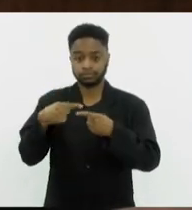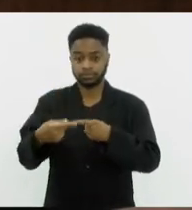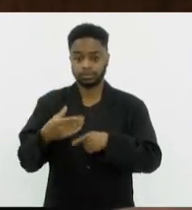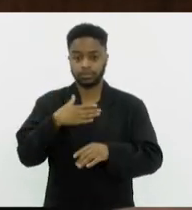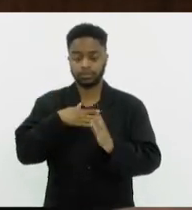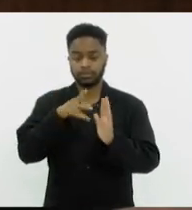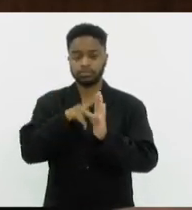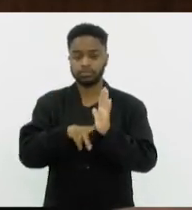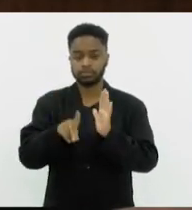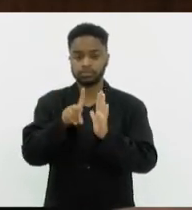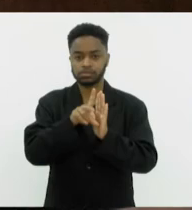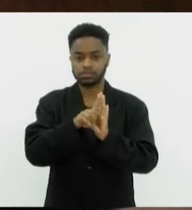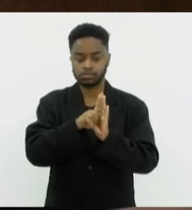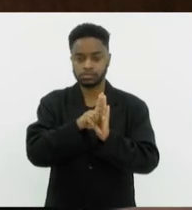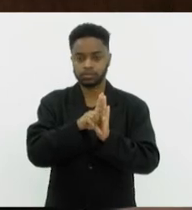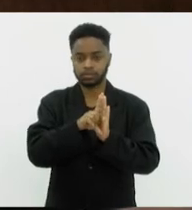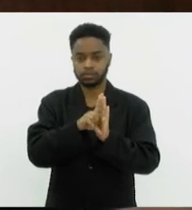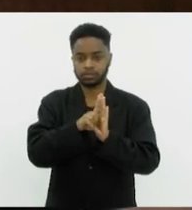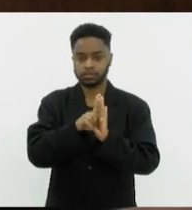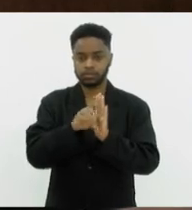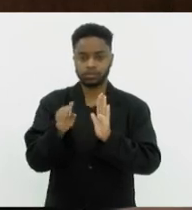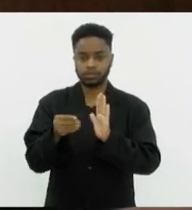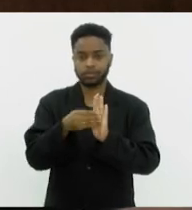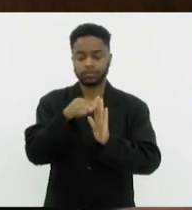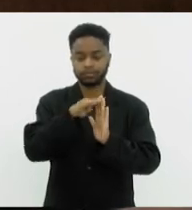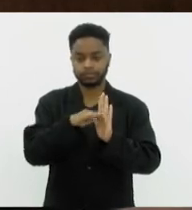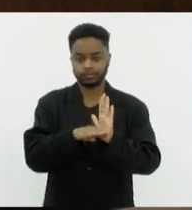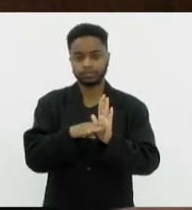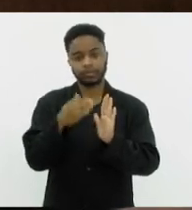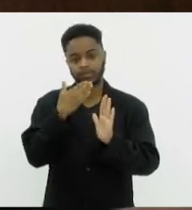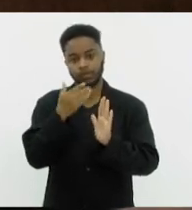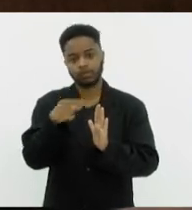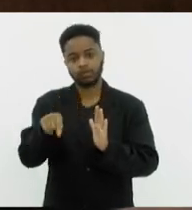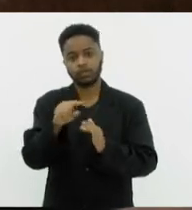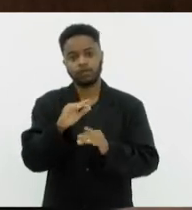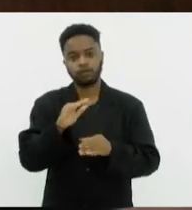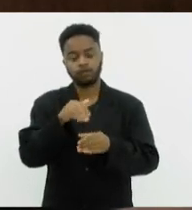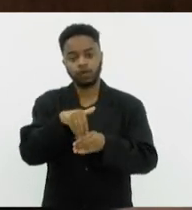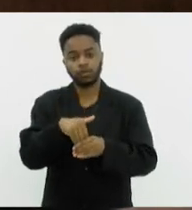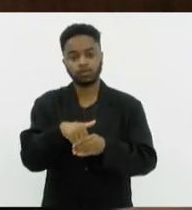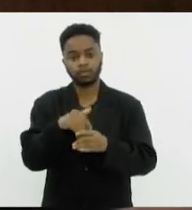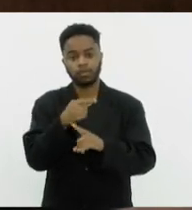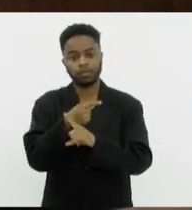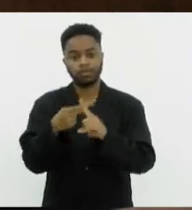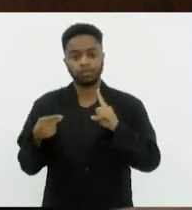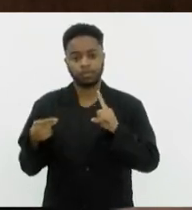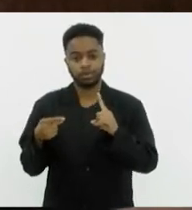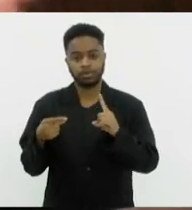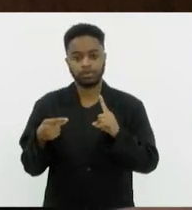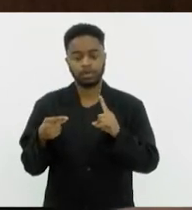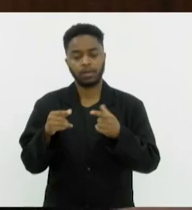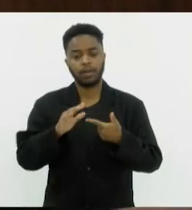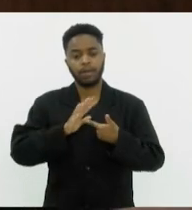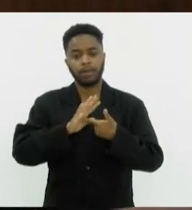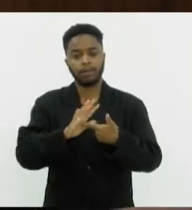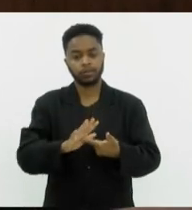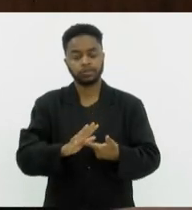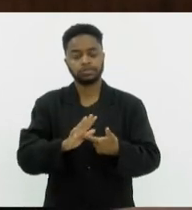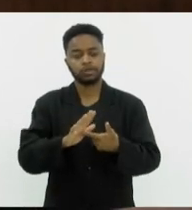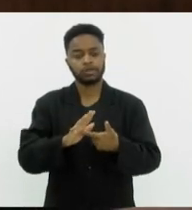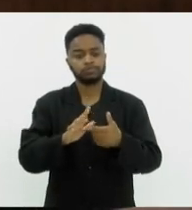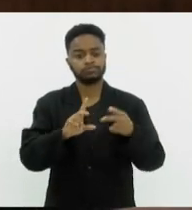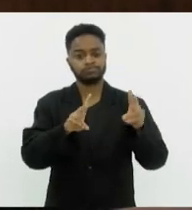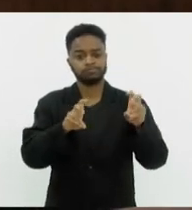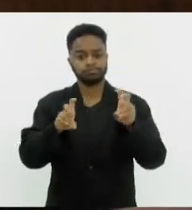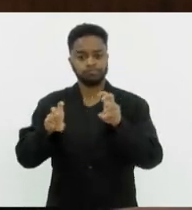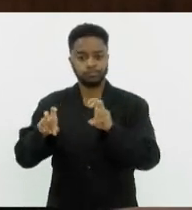PL, estiver em pauta, que votem a favor da proibição dessas orgias, que